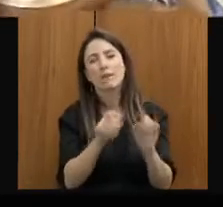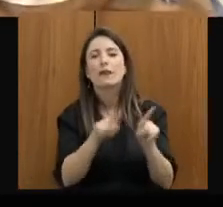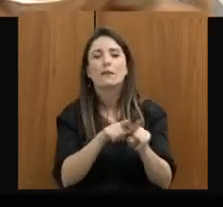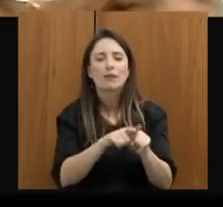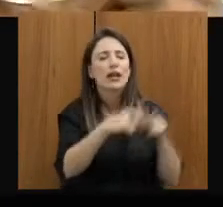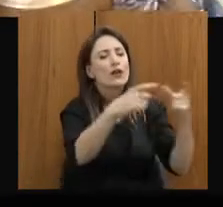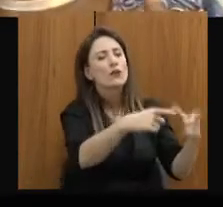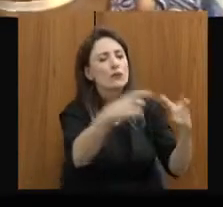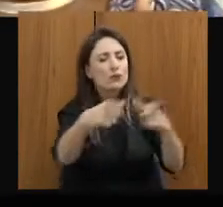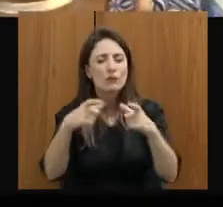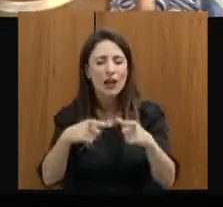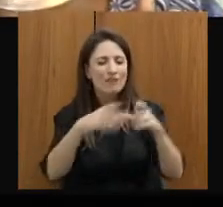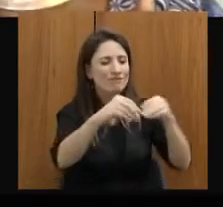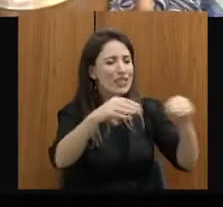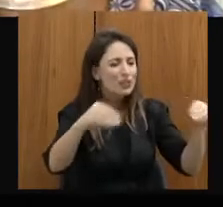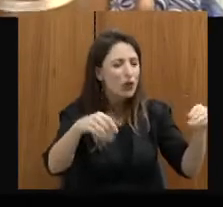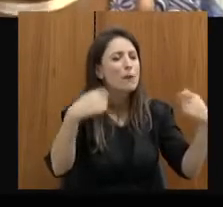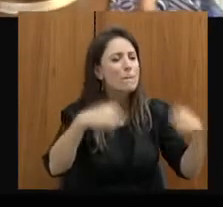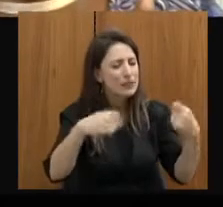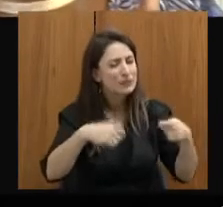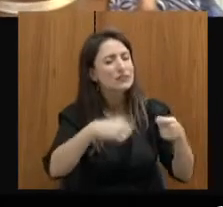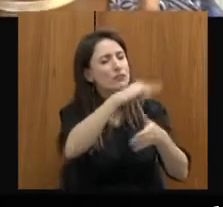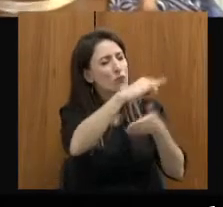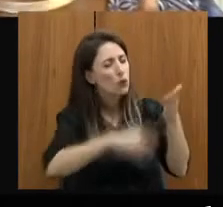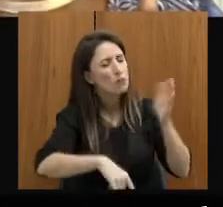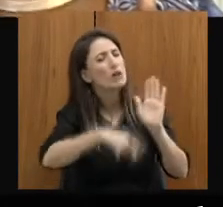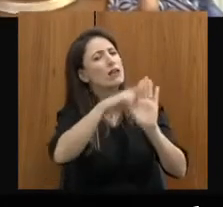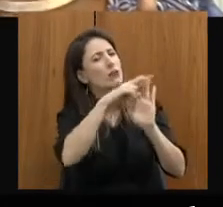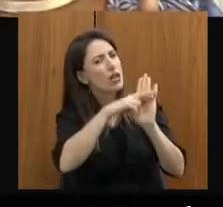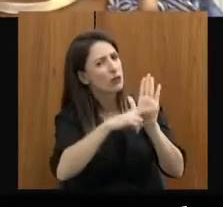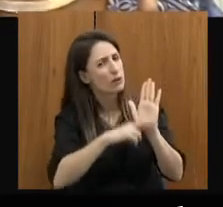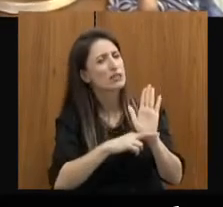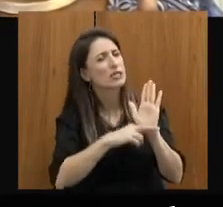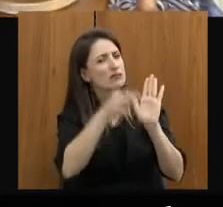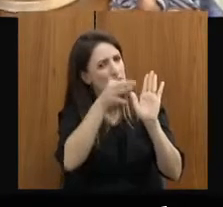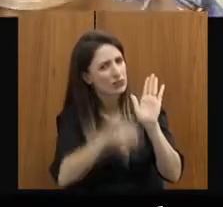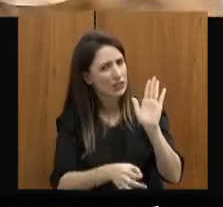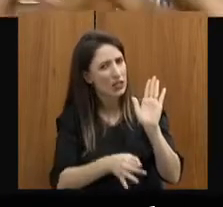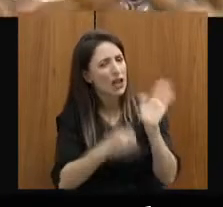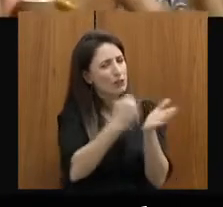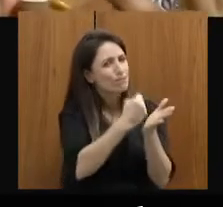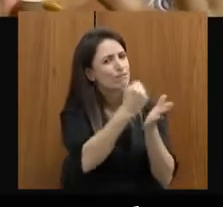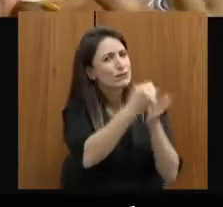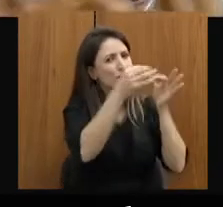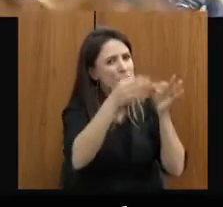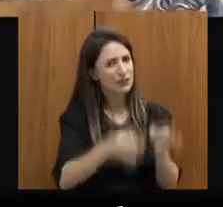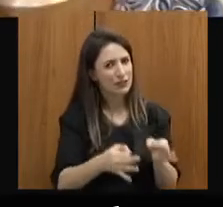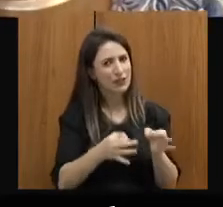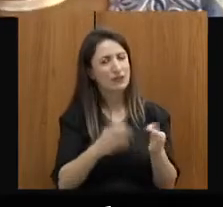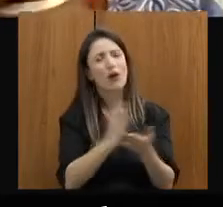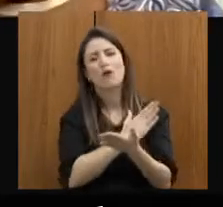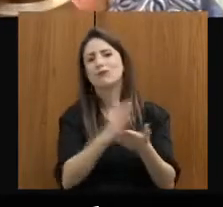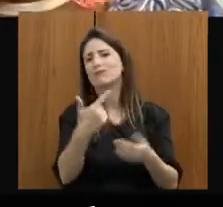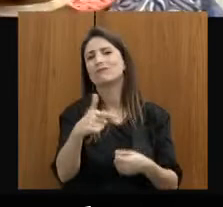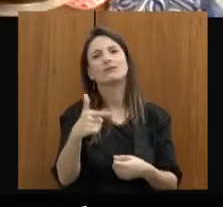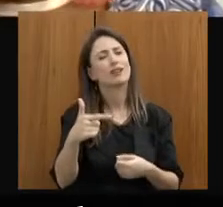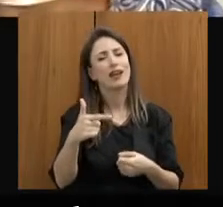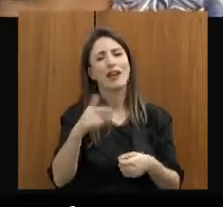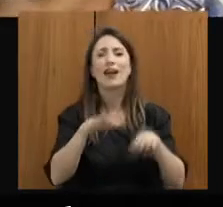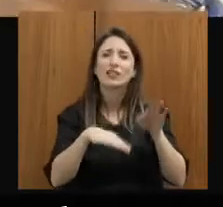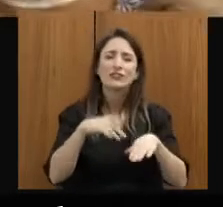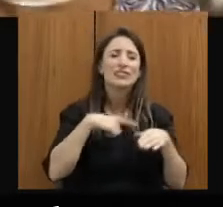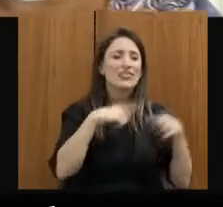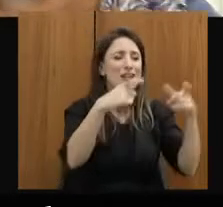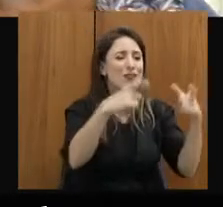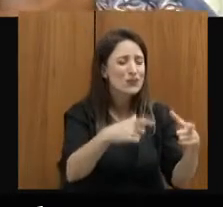e em todas essas comunidades não tem seus territórios regulares e é muito distante terras devolutas